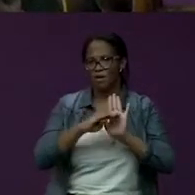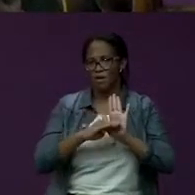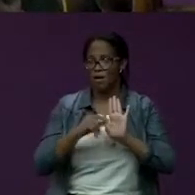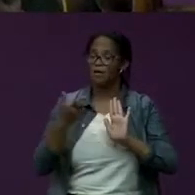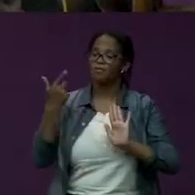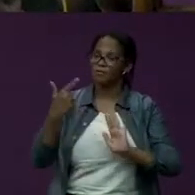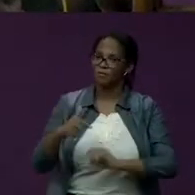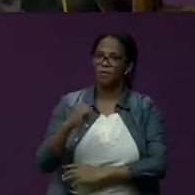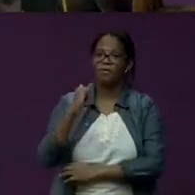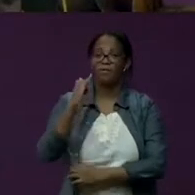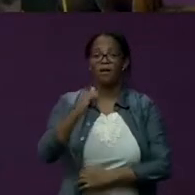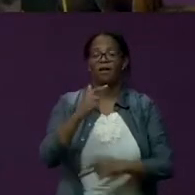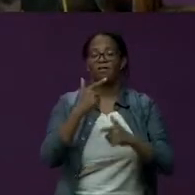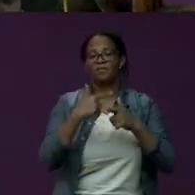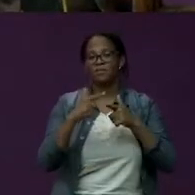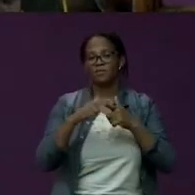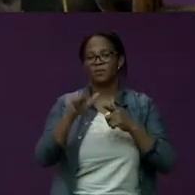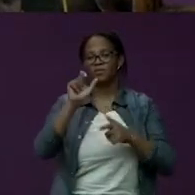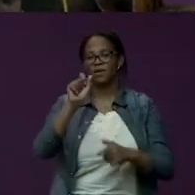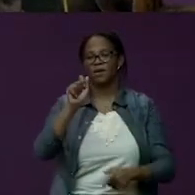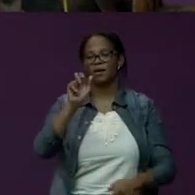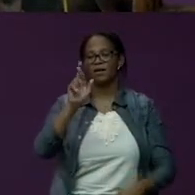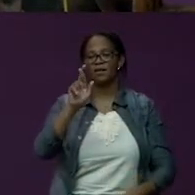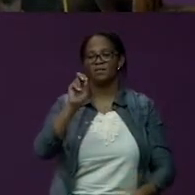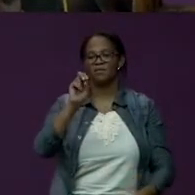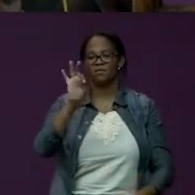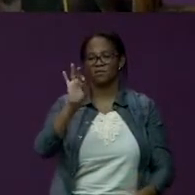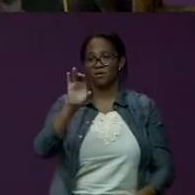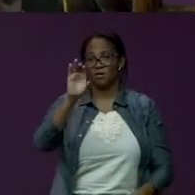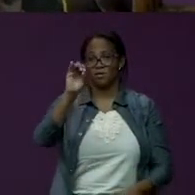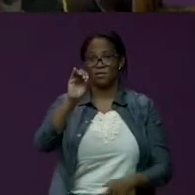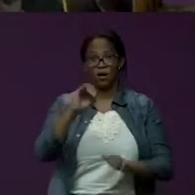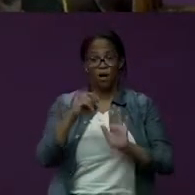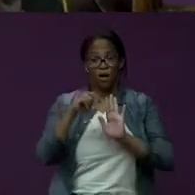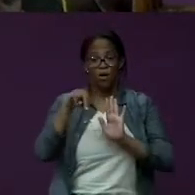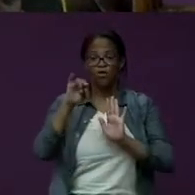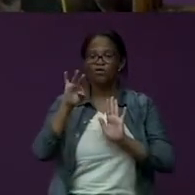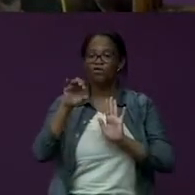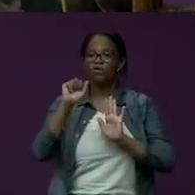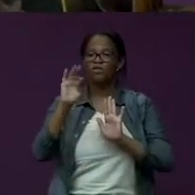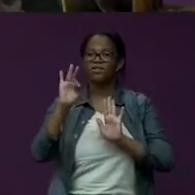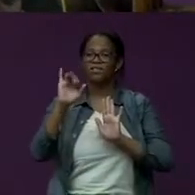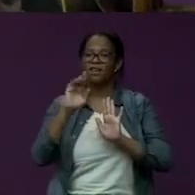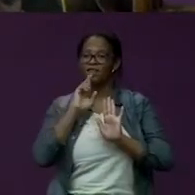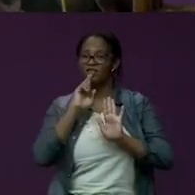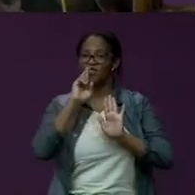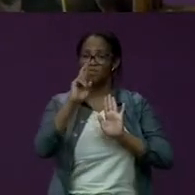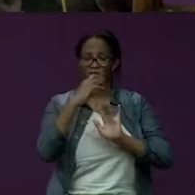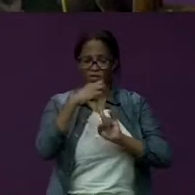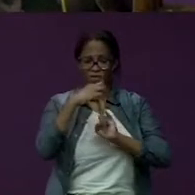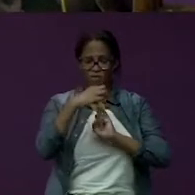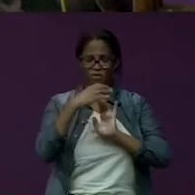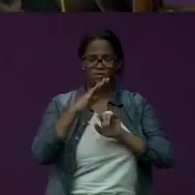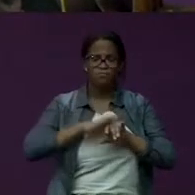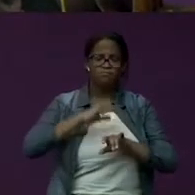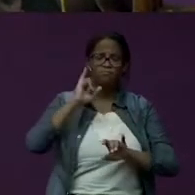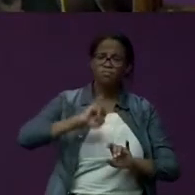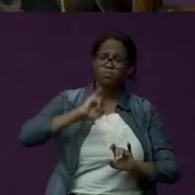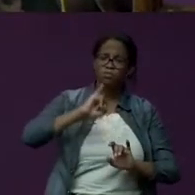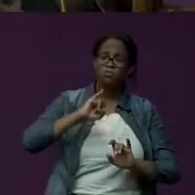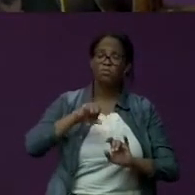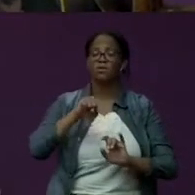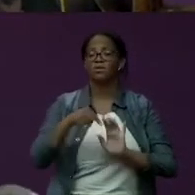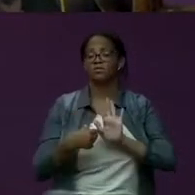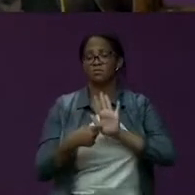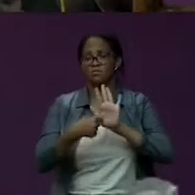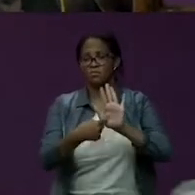recente dos agrotóxicos, a nota técnica da Fiocruz foi muito importante, não só a primeira nota política, mas a nota